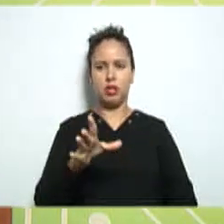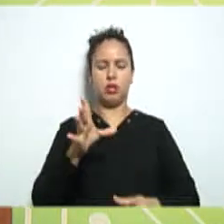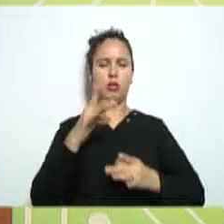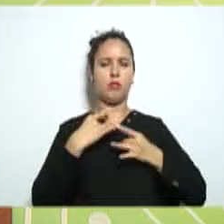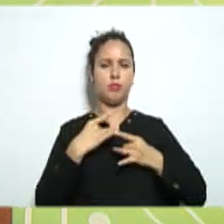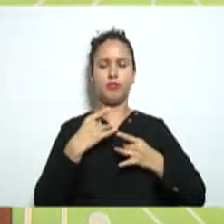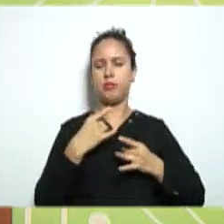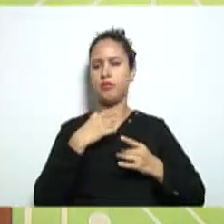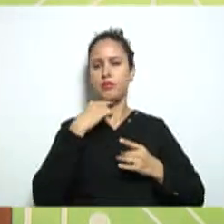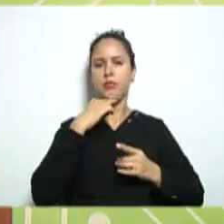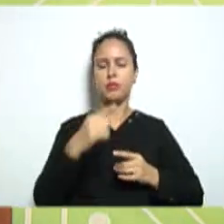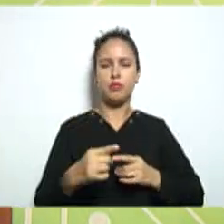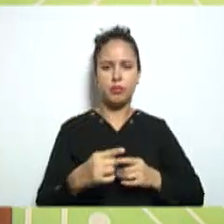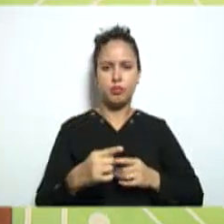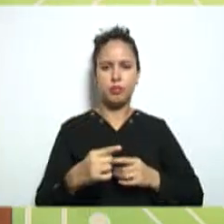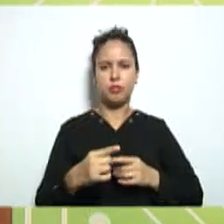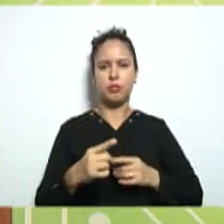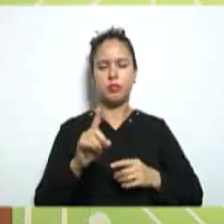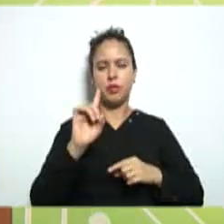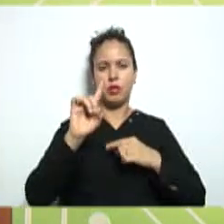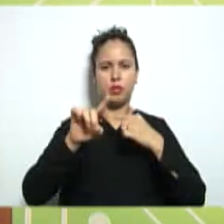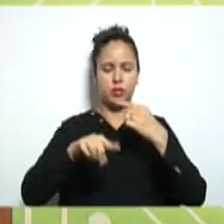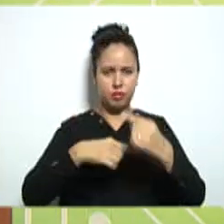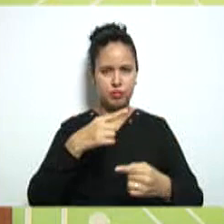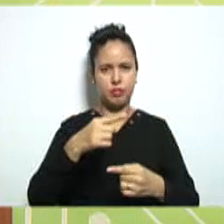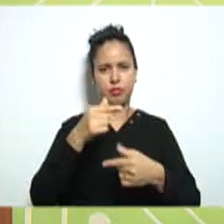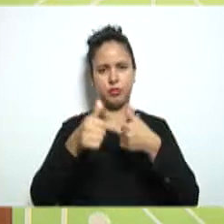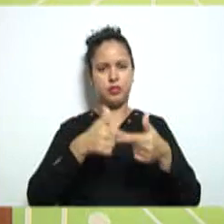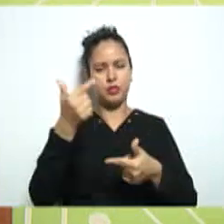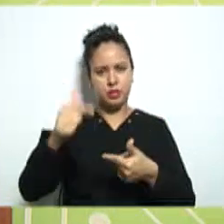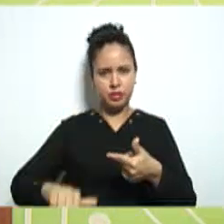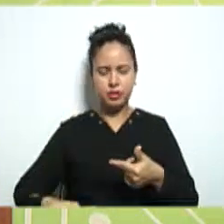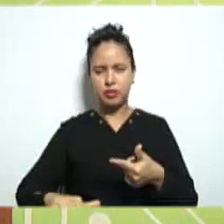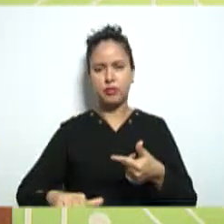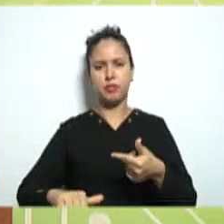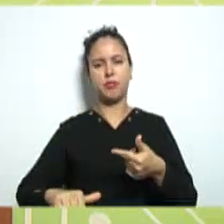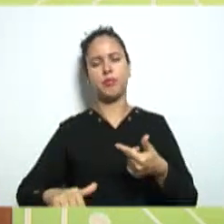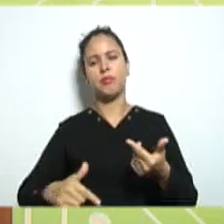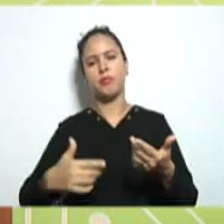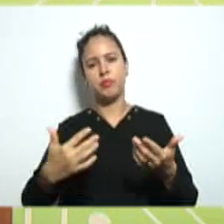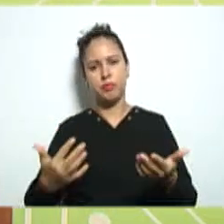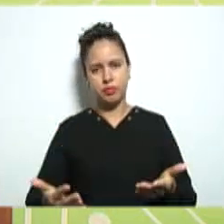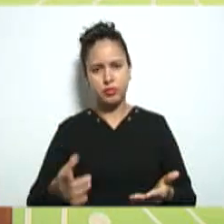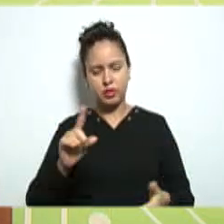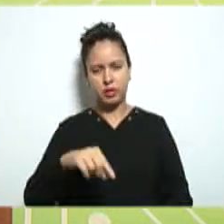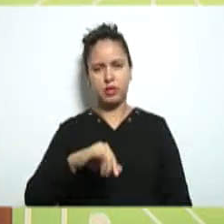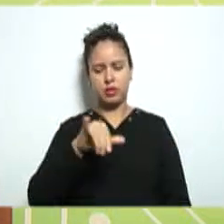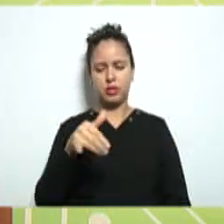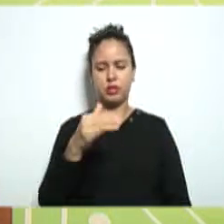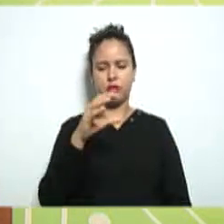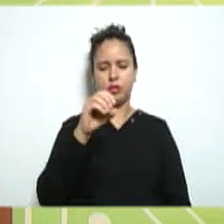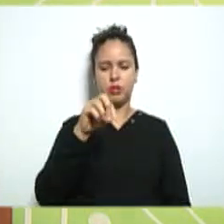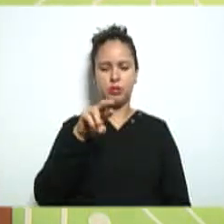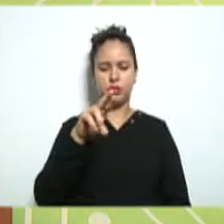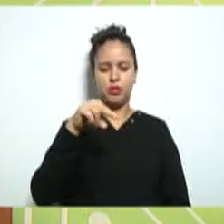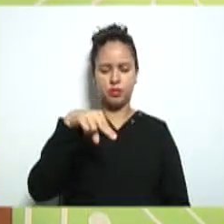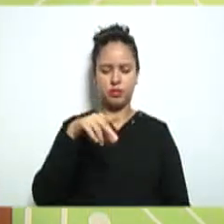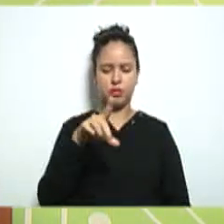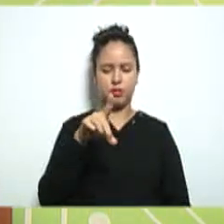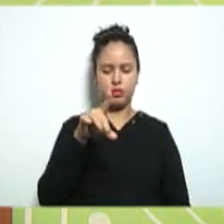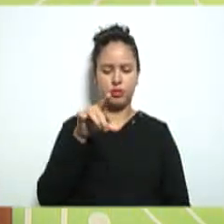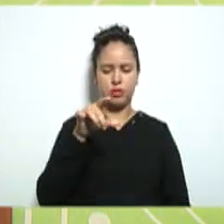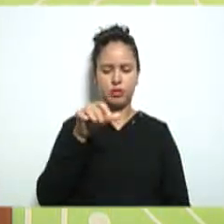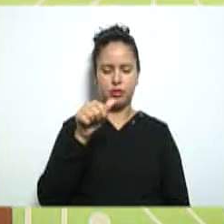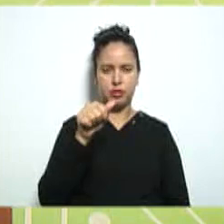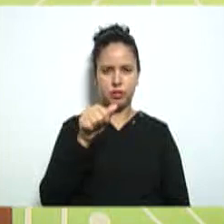energias, para então ter um novo dia de trabalho. Isso é a jornada exaustiva. E aí a gente tem também